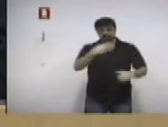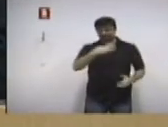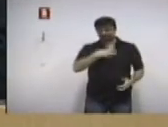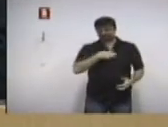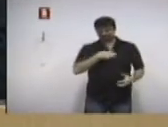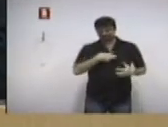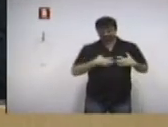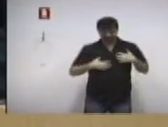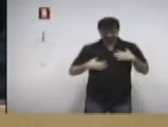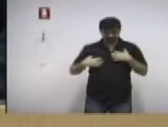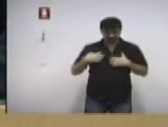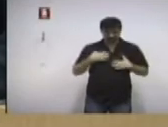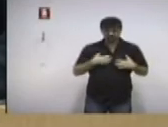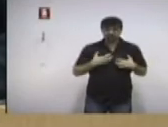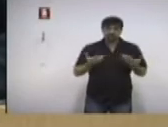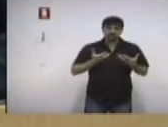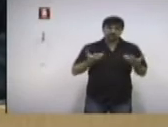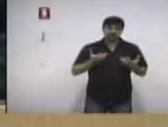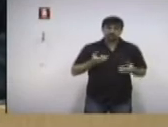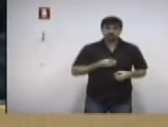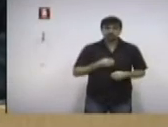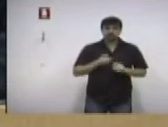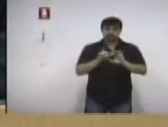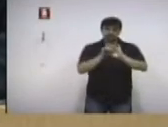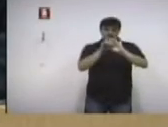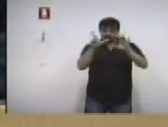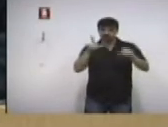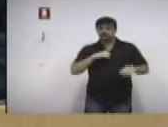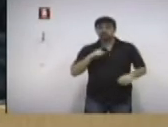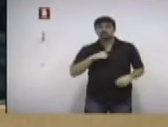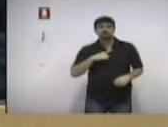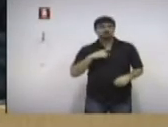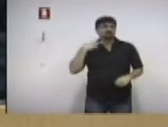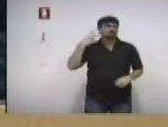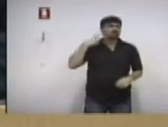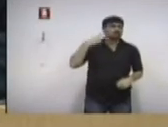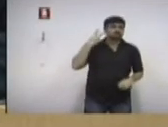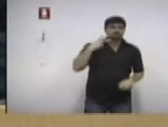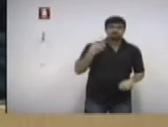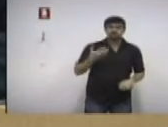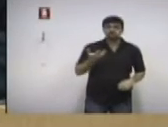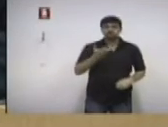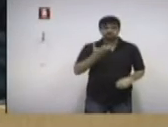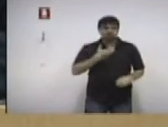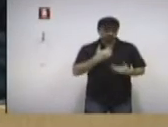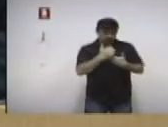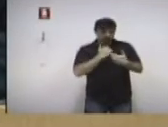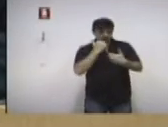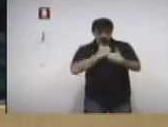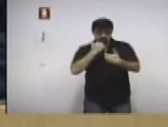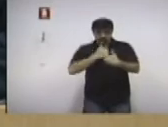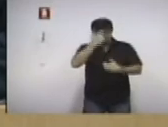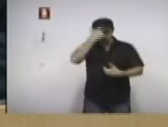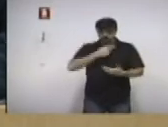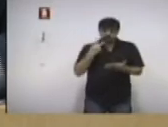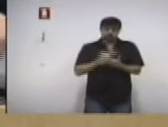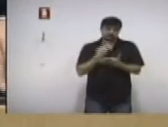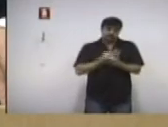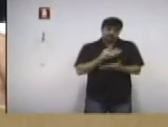sinto é bastante à vontade que tem outros doutos aqui no plenário Fique à vontade para me corrigir se eu tiver